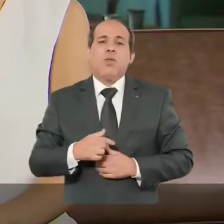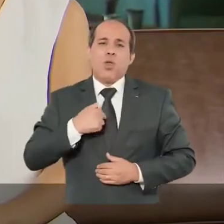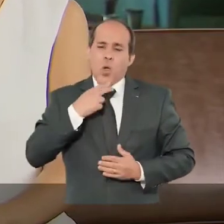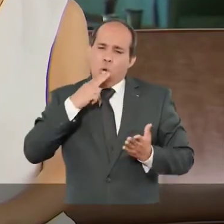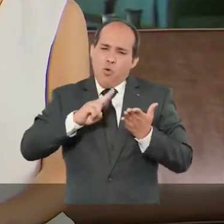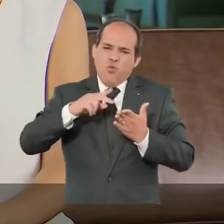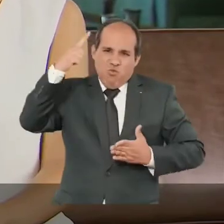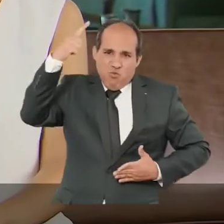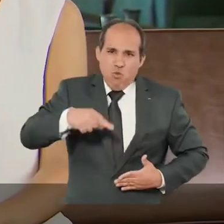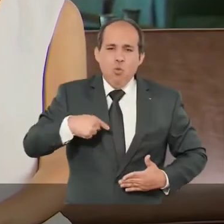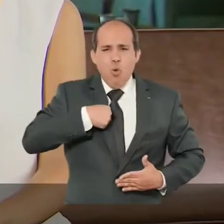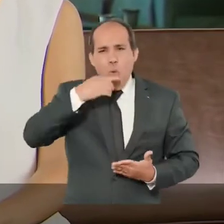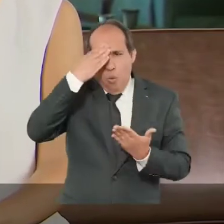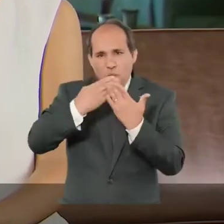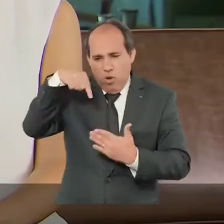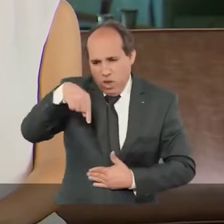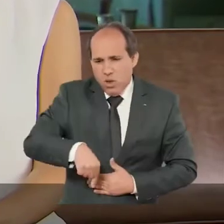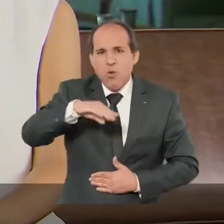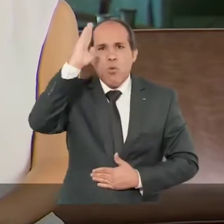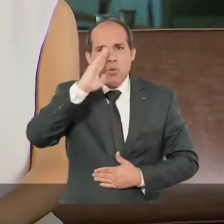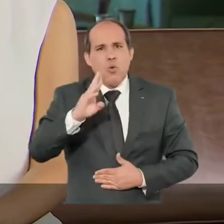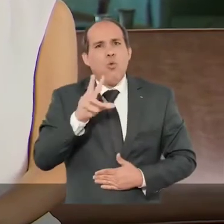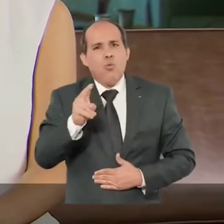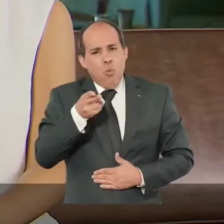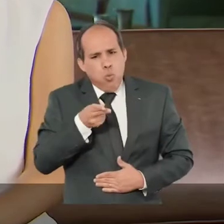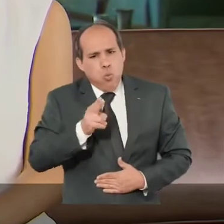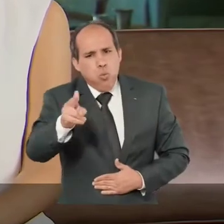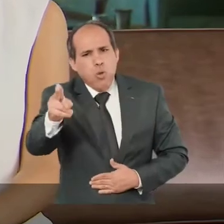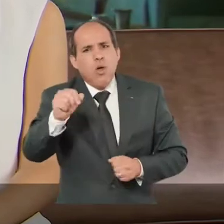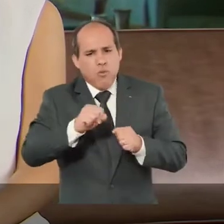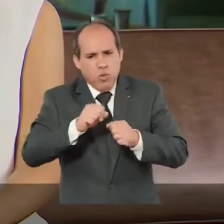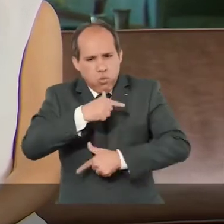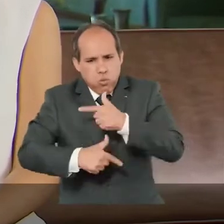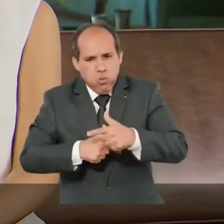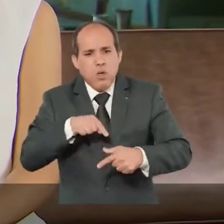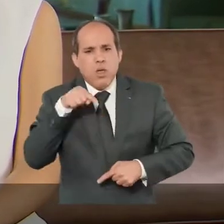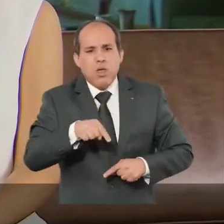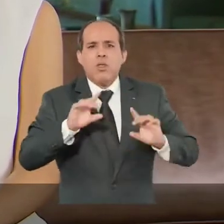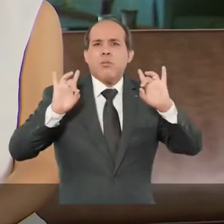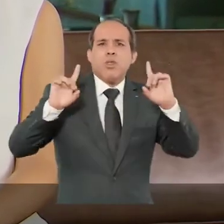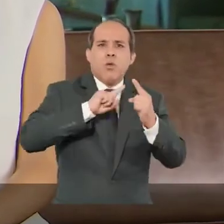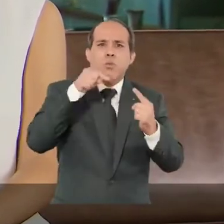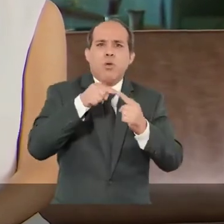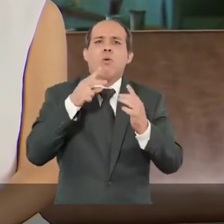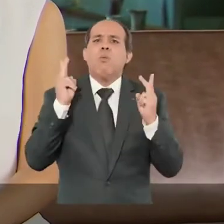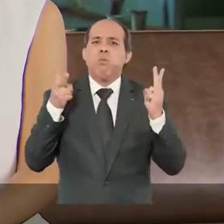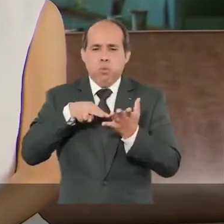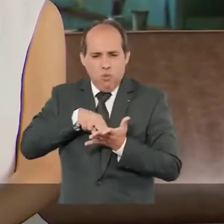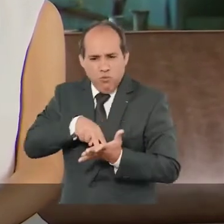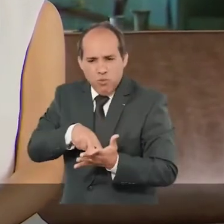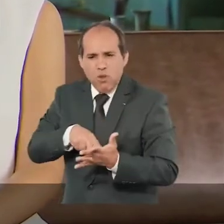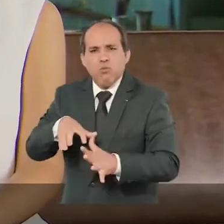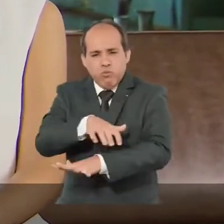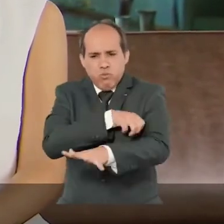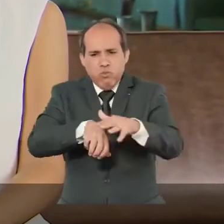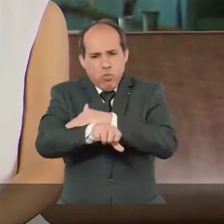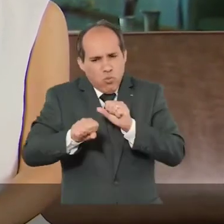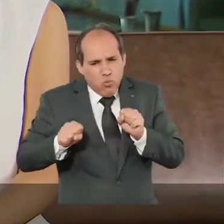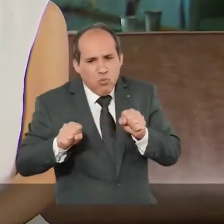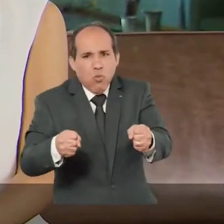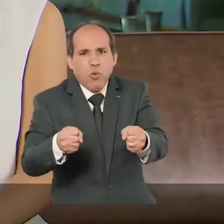reafirmo a minha confiança no Brasil continuarei cumprindo essa Nobre missão com a mesma firmeza e